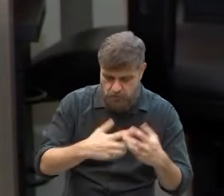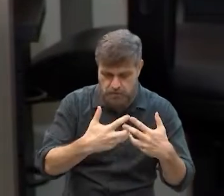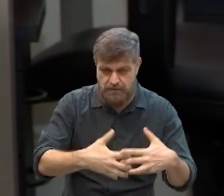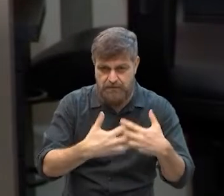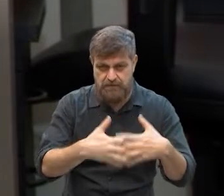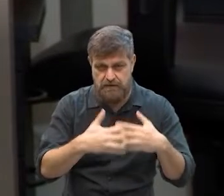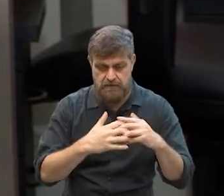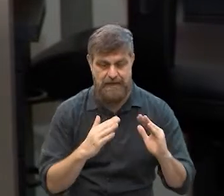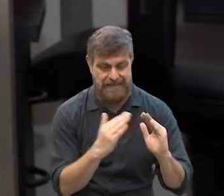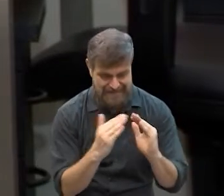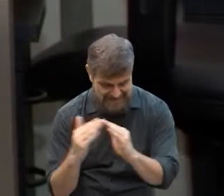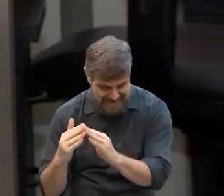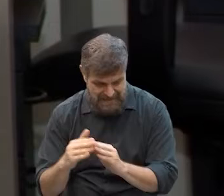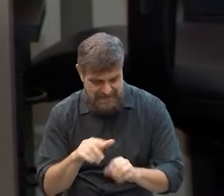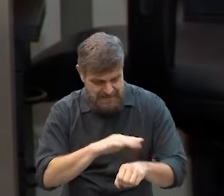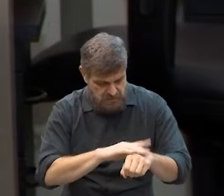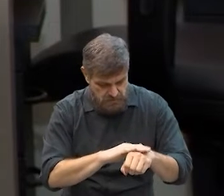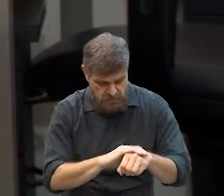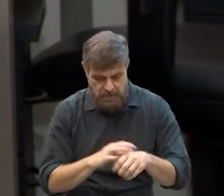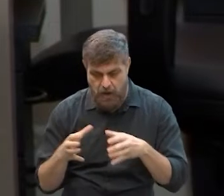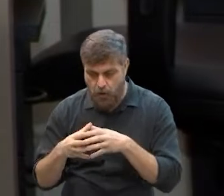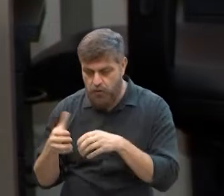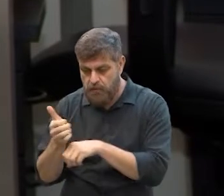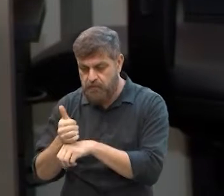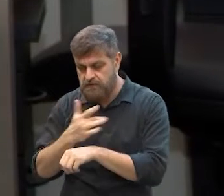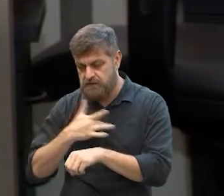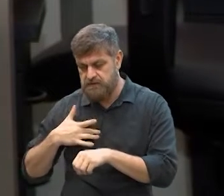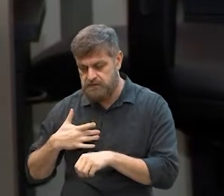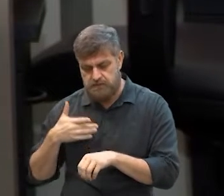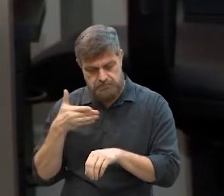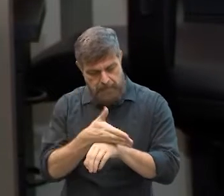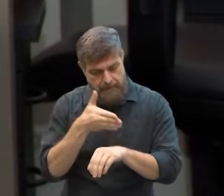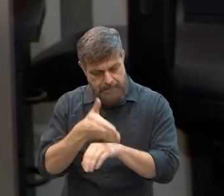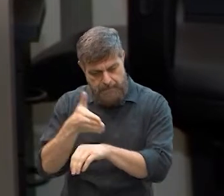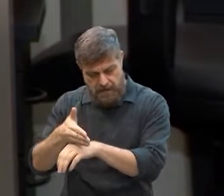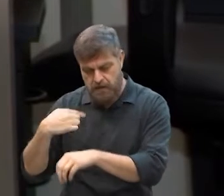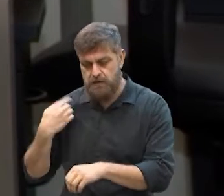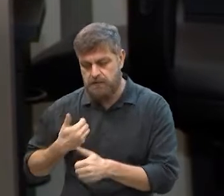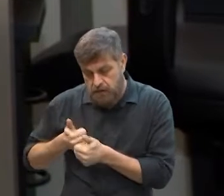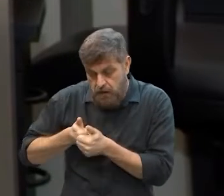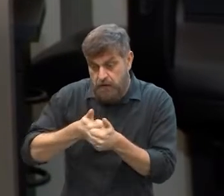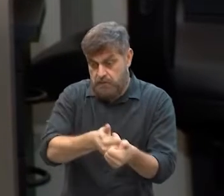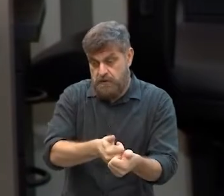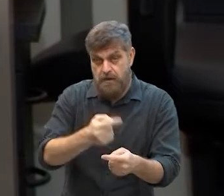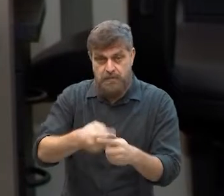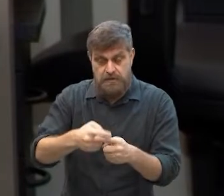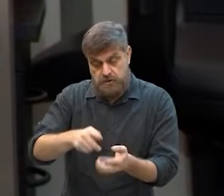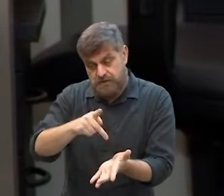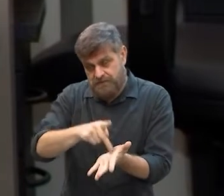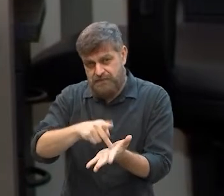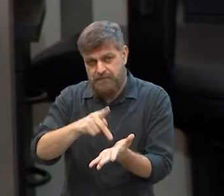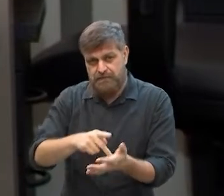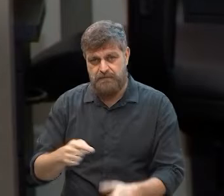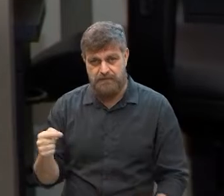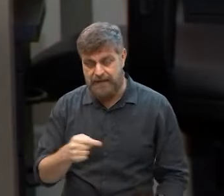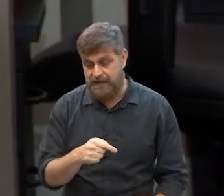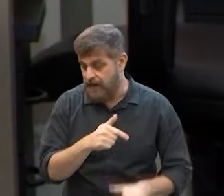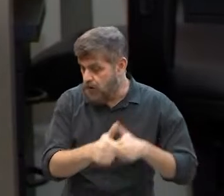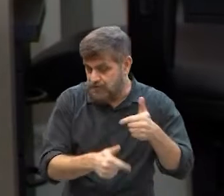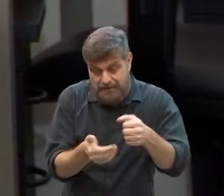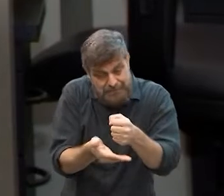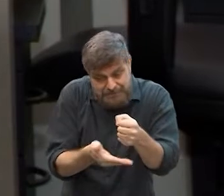se estabelecer e a gente continua acompanhando, porque realmente é aquele tipo de